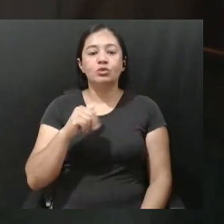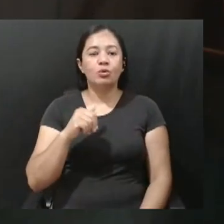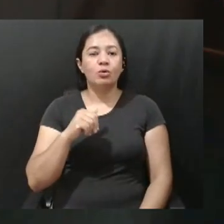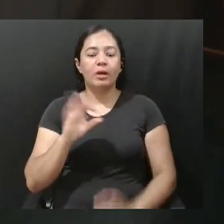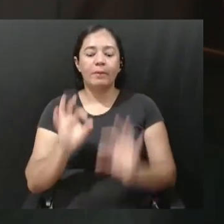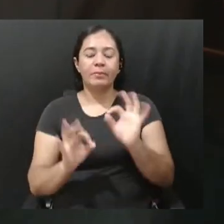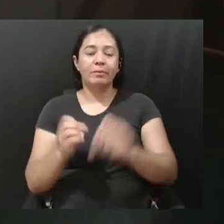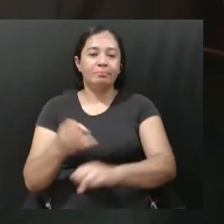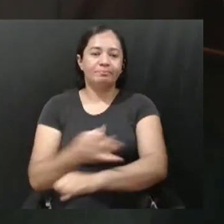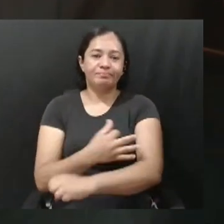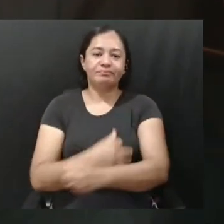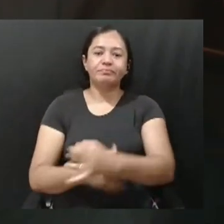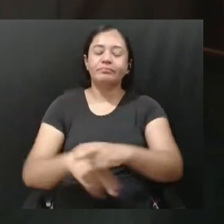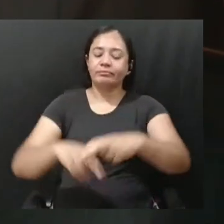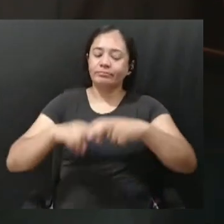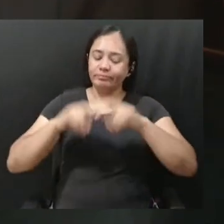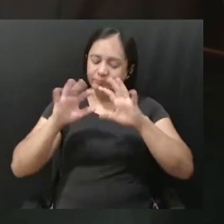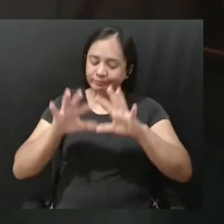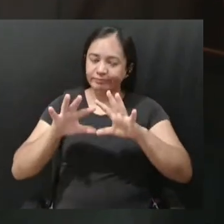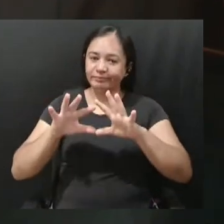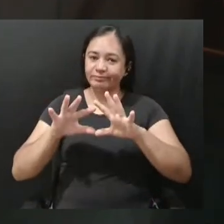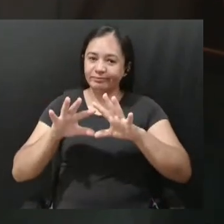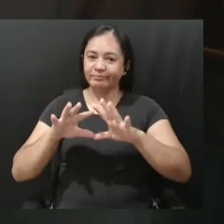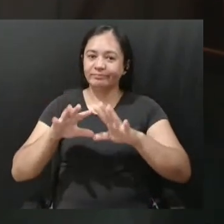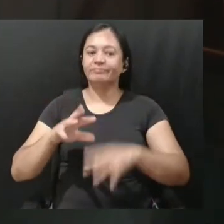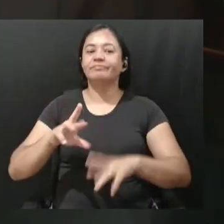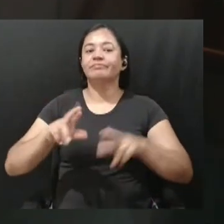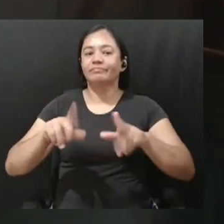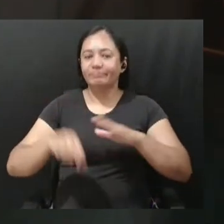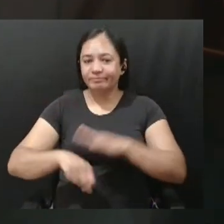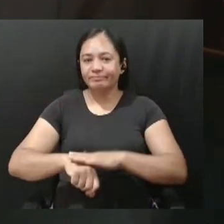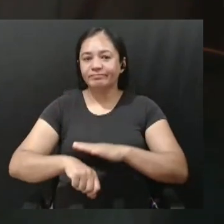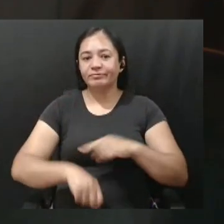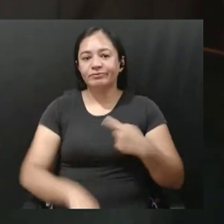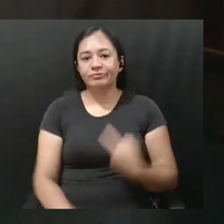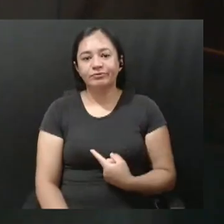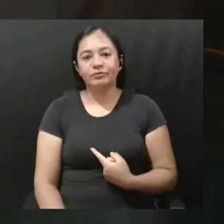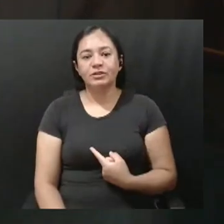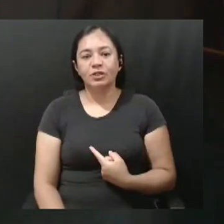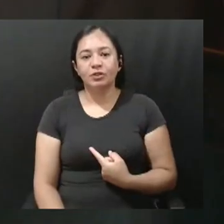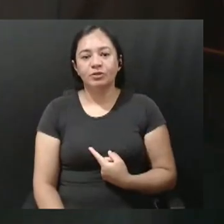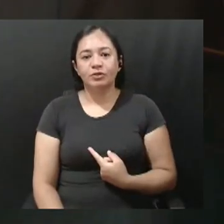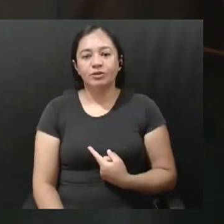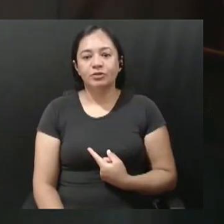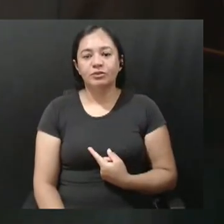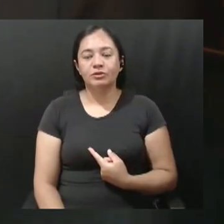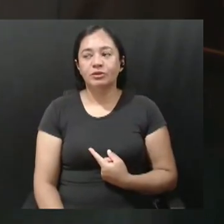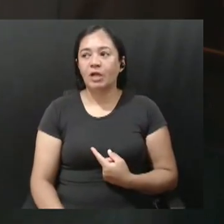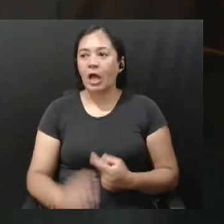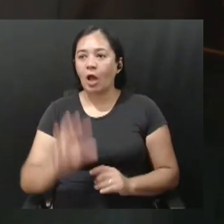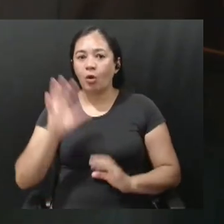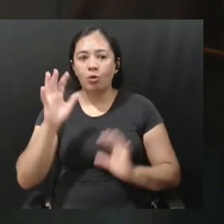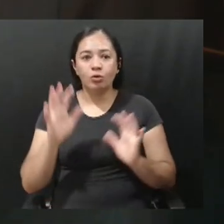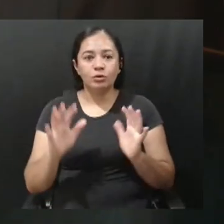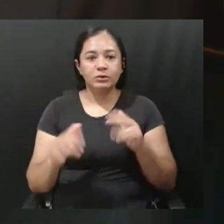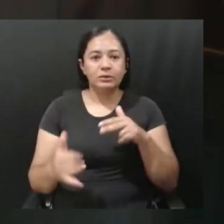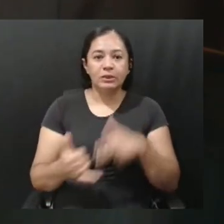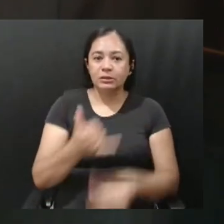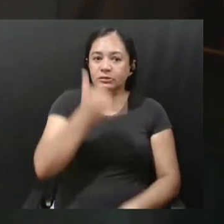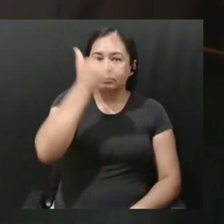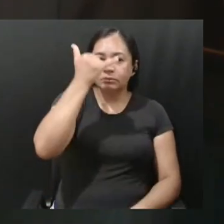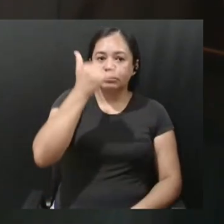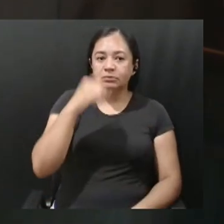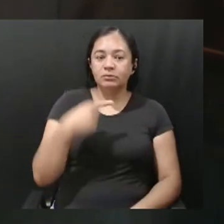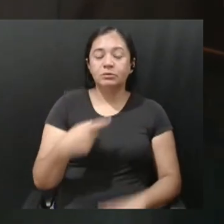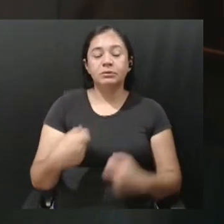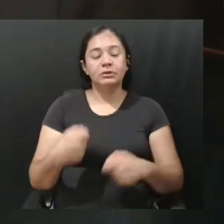isso que faz tanta diferença na hora da gente lidar com os imprevistos, né? E aí a Letícia trouxe a questão dos